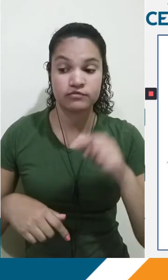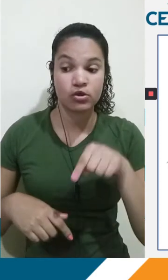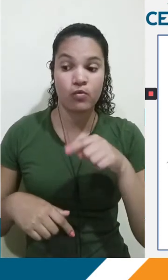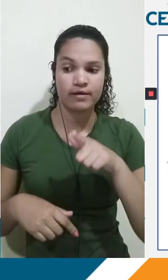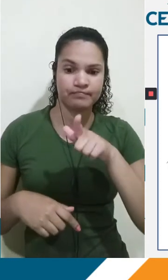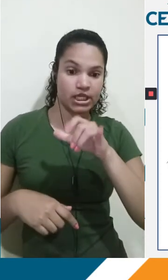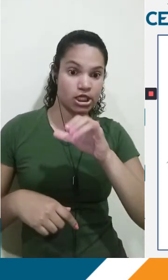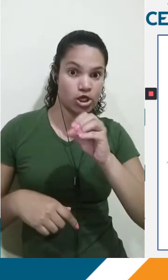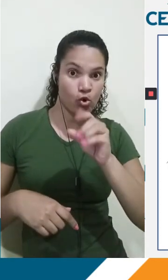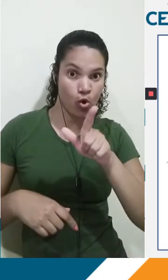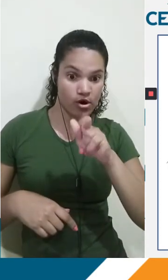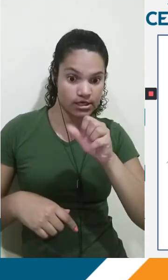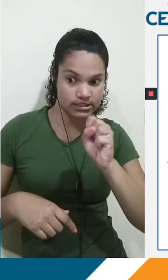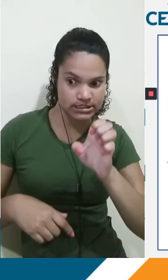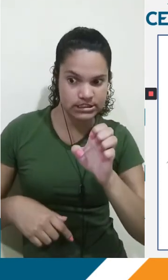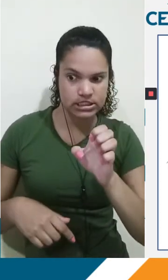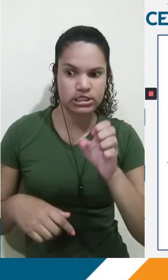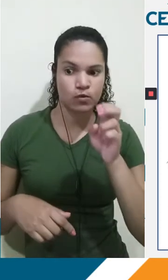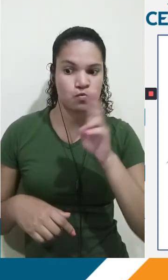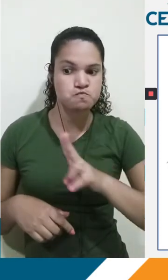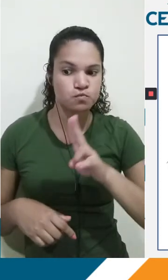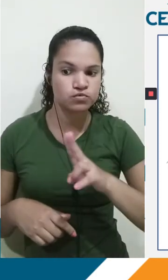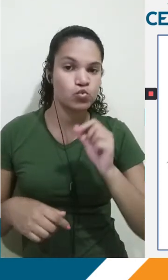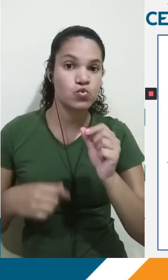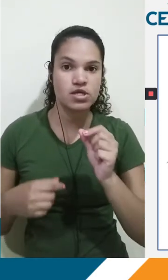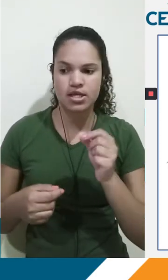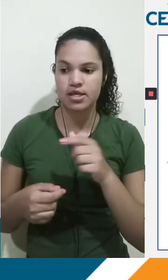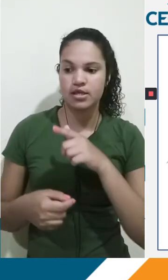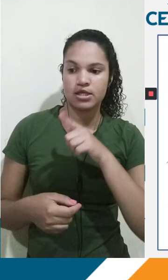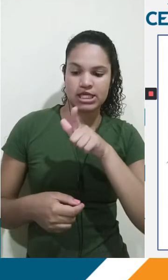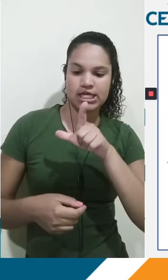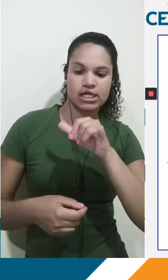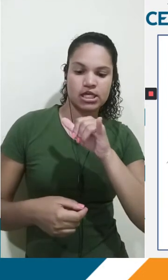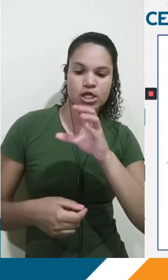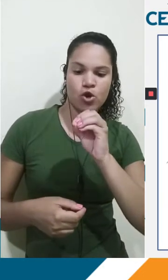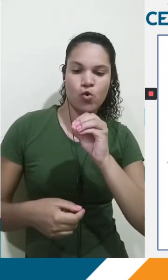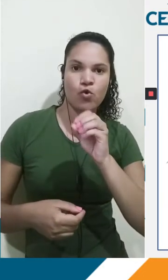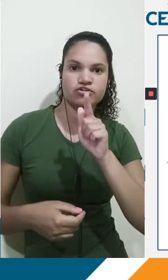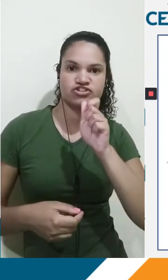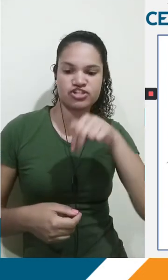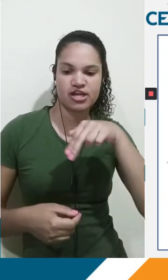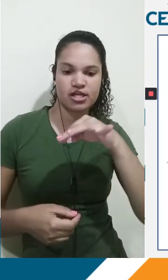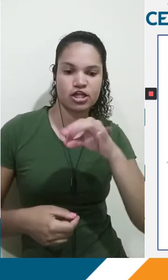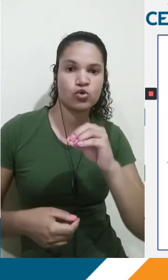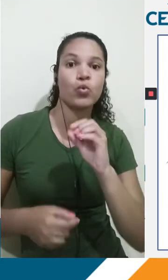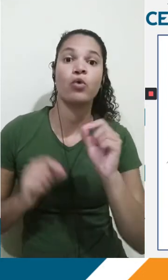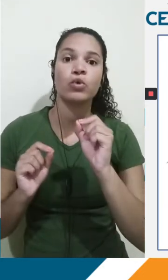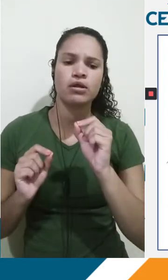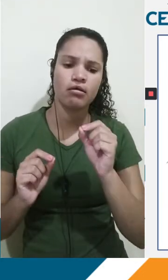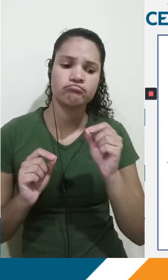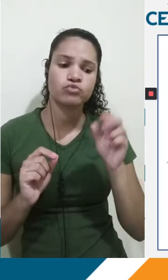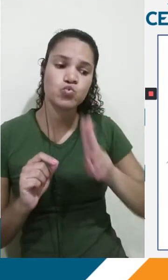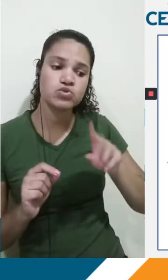encadeiam, forma-se glicogênio nos músculos, no fígado, e esse glicogênio é utilizado para a produção de